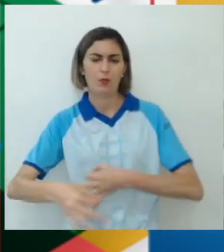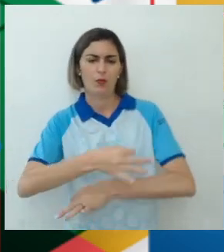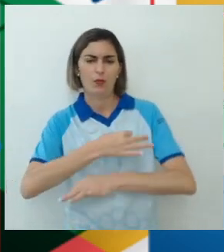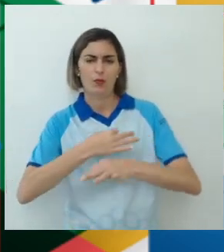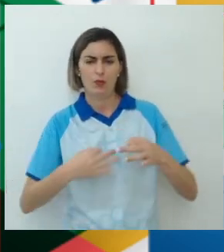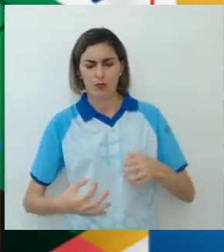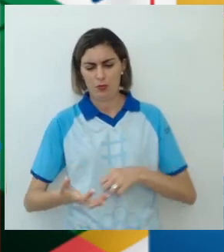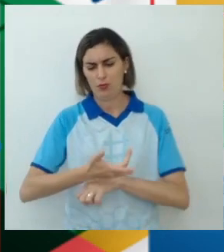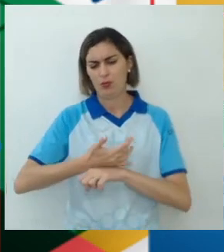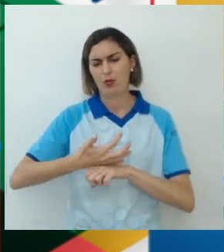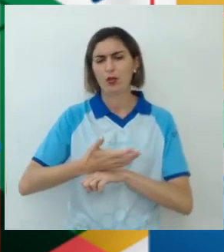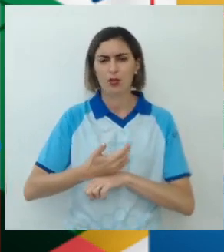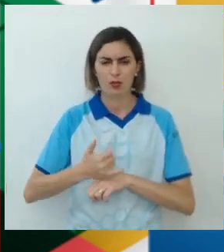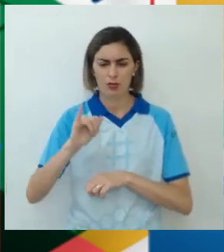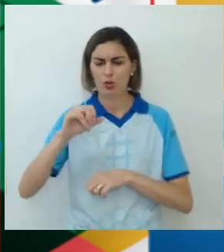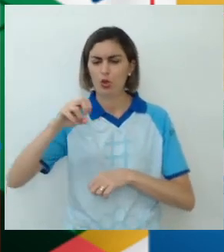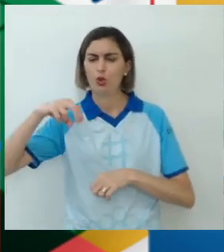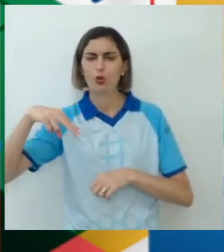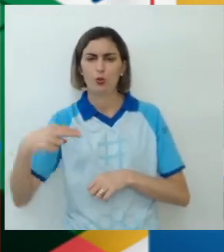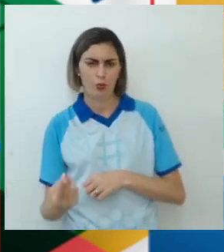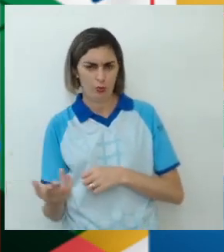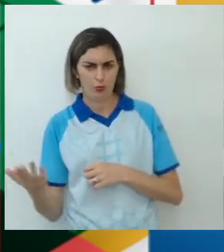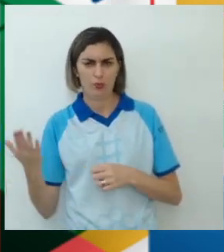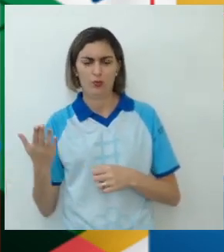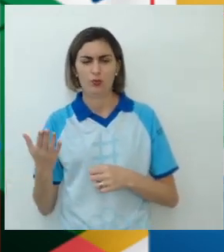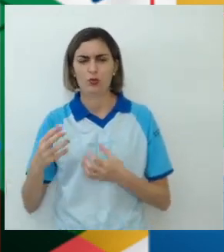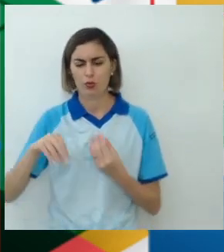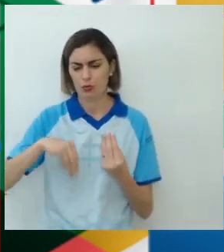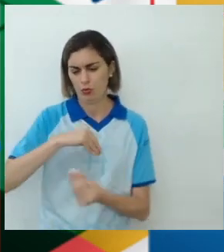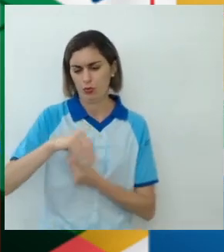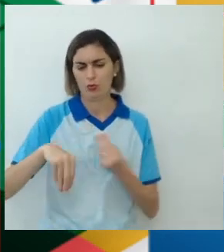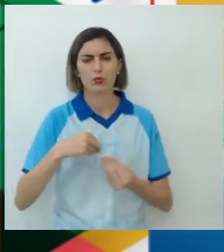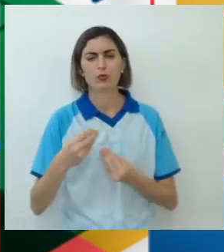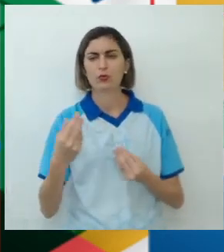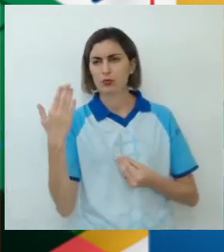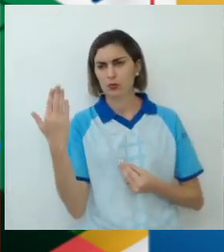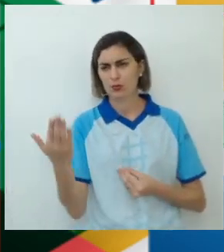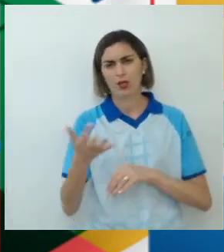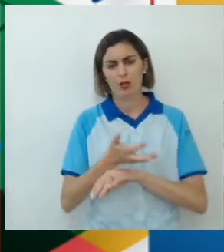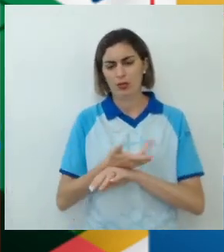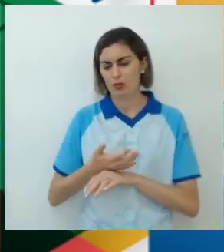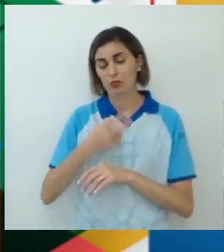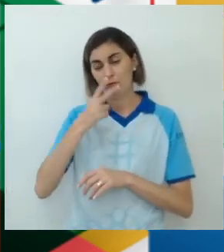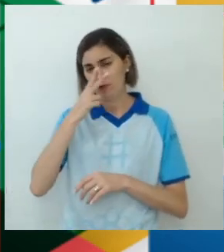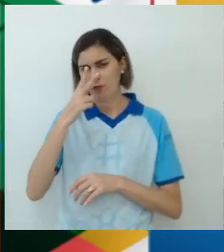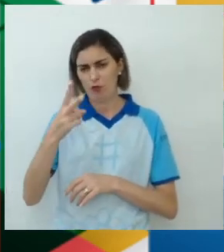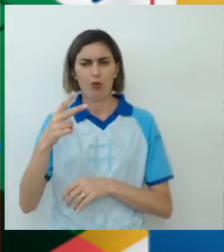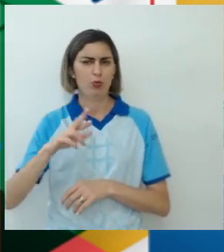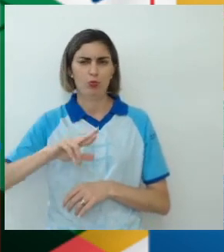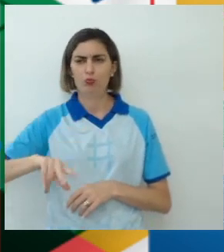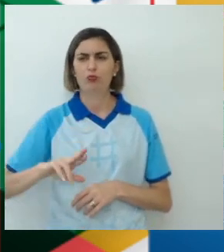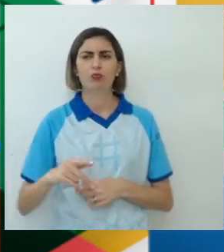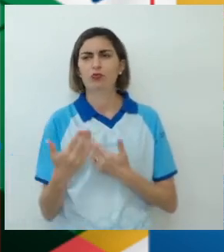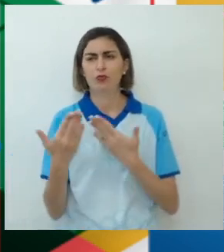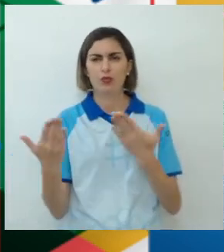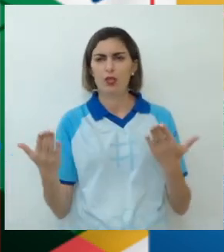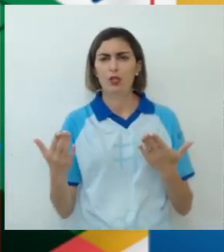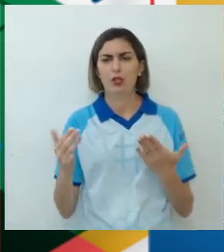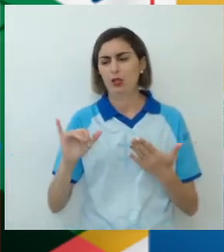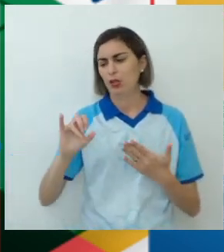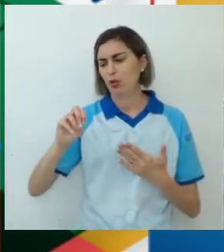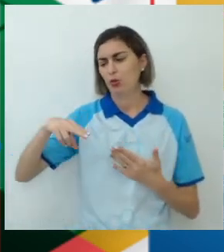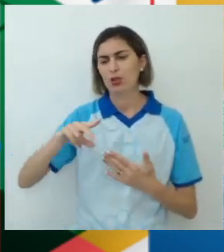de ácidos e seus íons constituintes em solução. Olha, ácido forte não vai